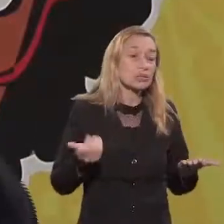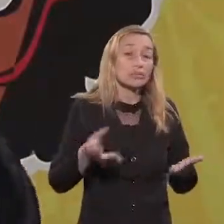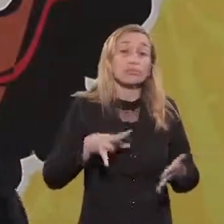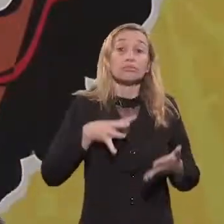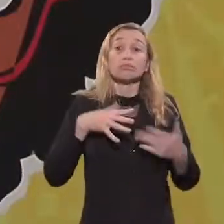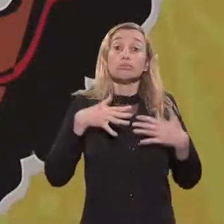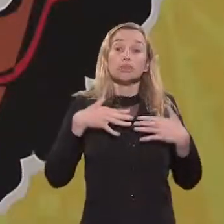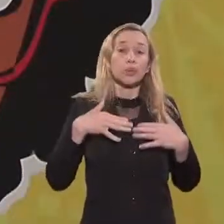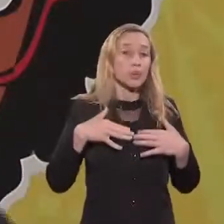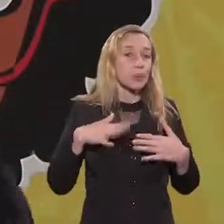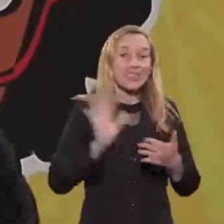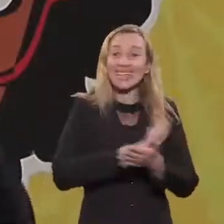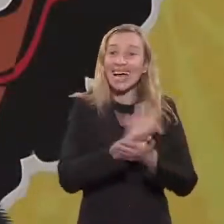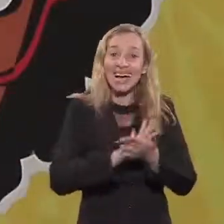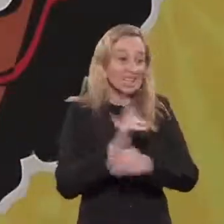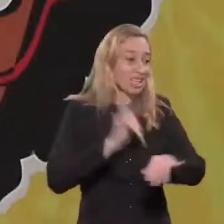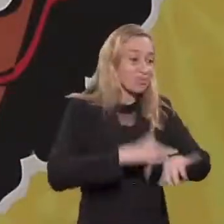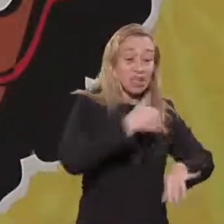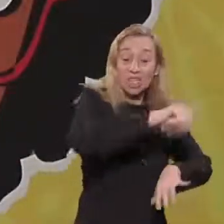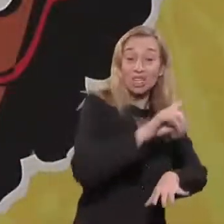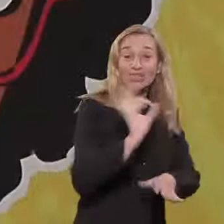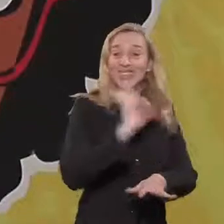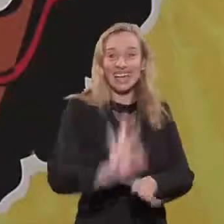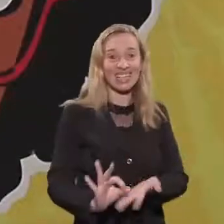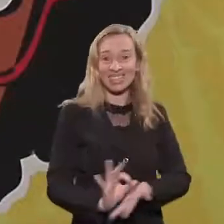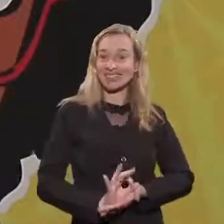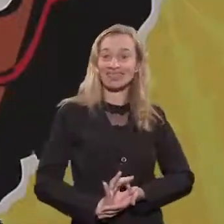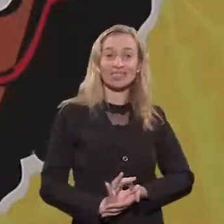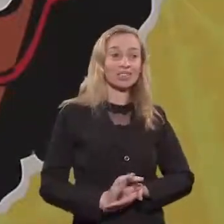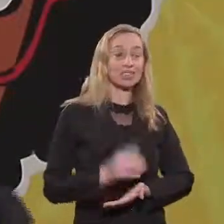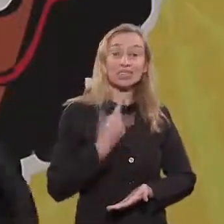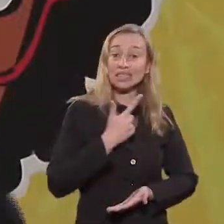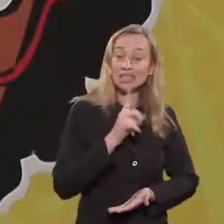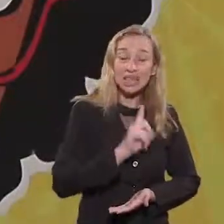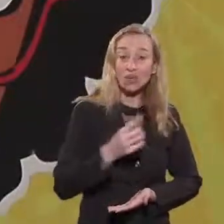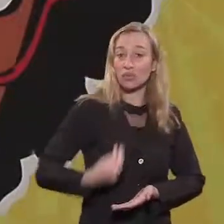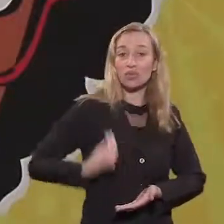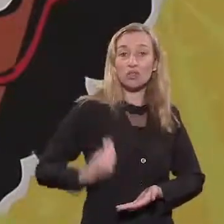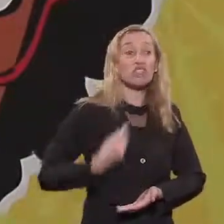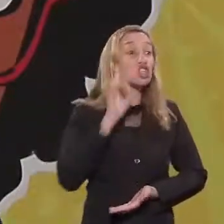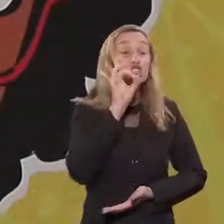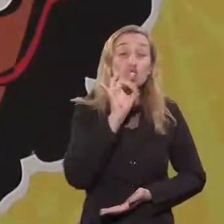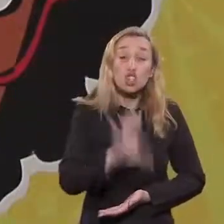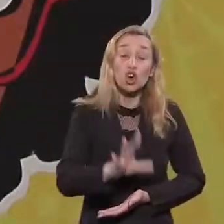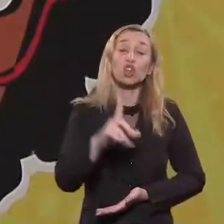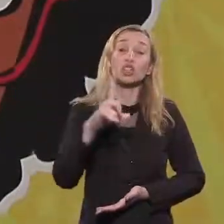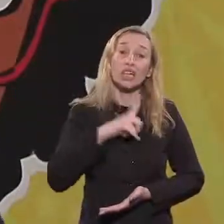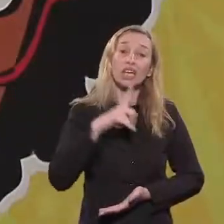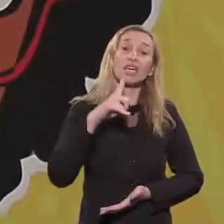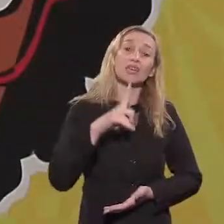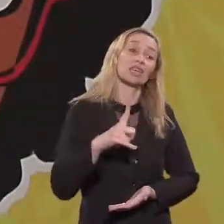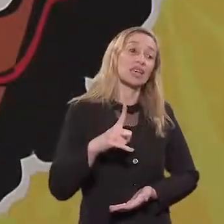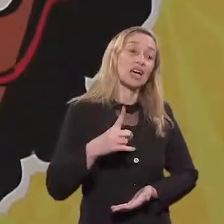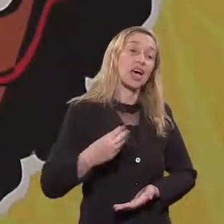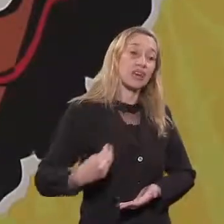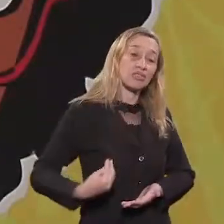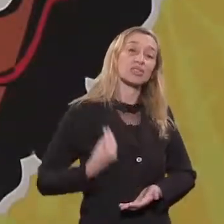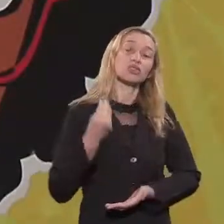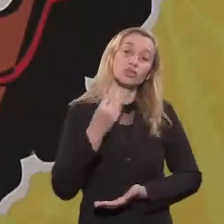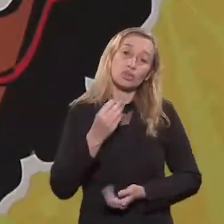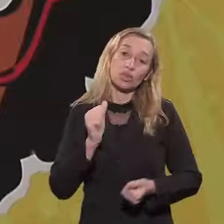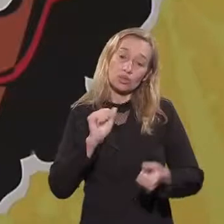ela não respira, ela não consegue ir ao banheiro. A mãe de um autista não vive. Ela só tem a vida do